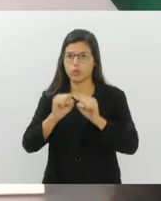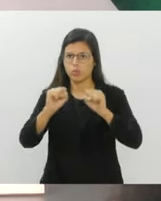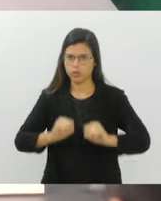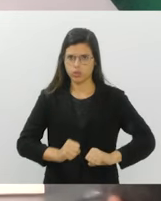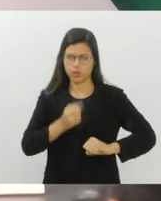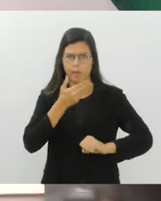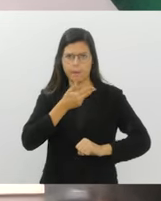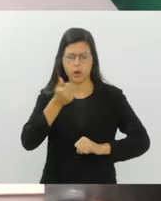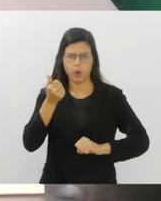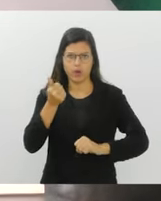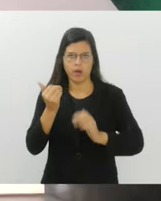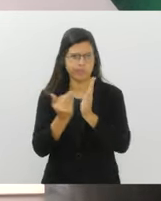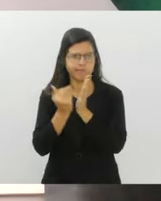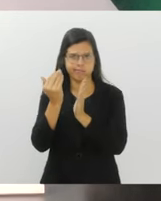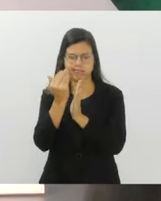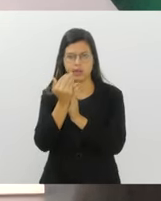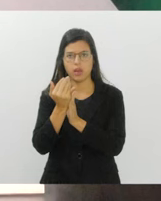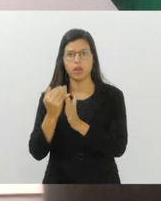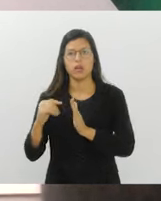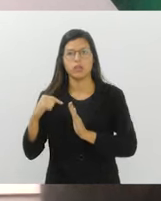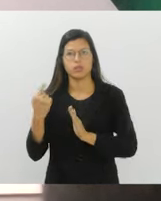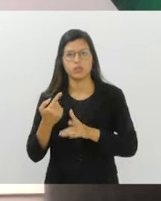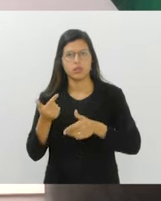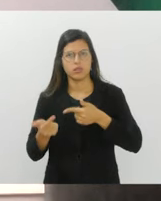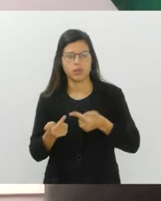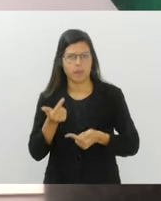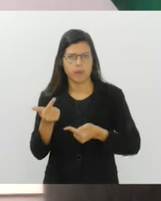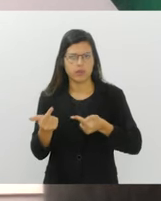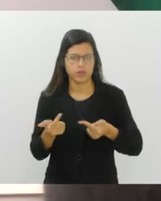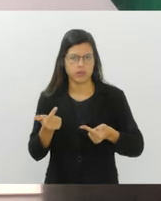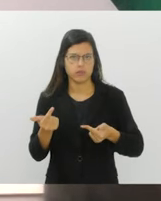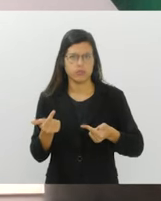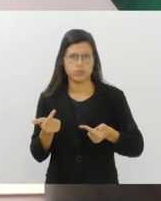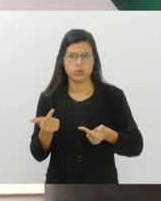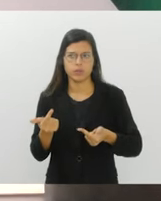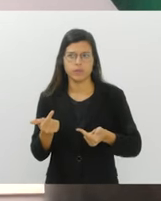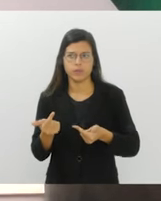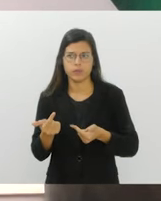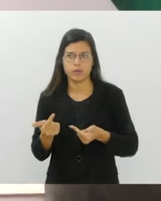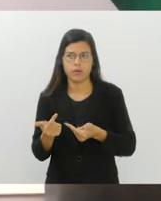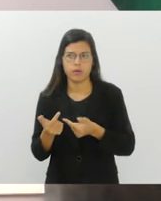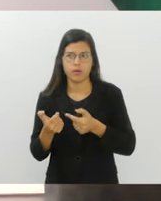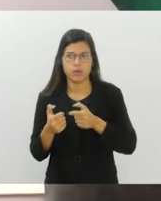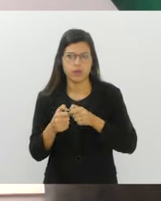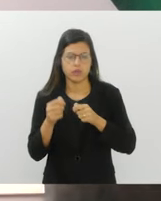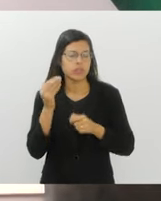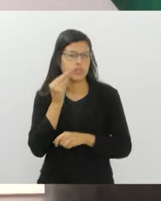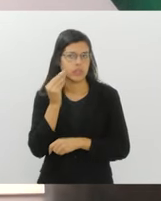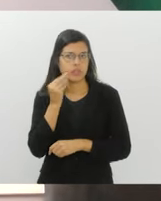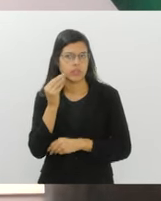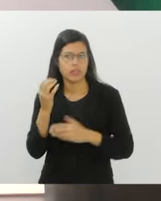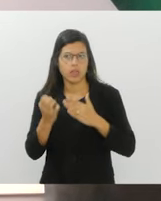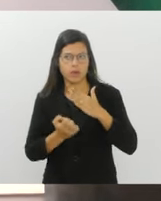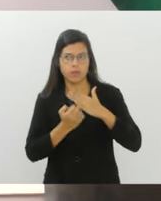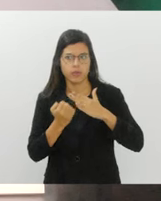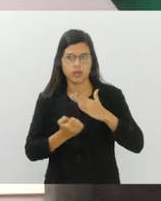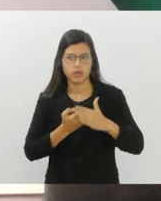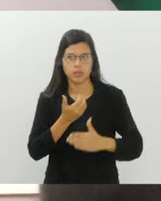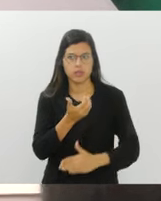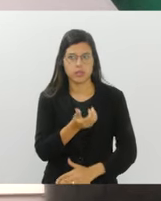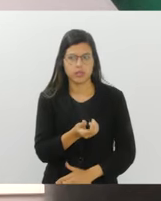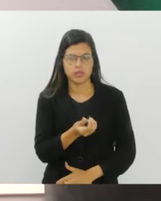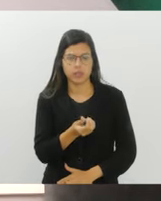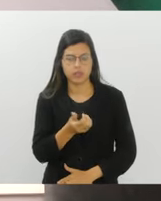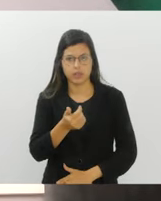gente trabalhou para poder deixar a Supervia retomar aos 660 mil